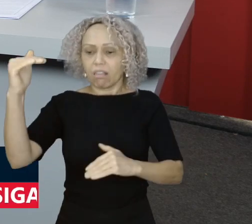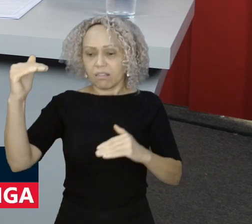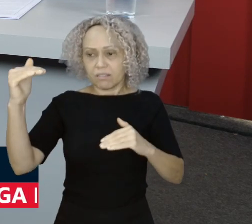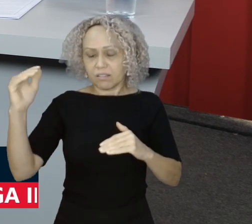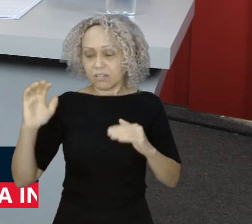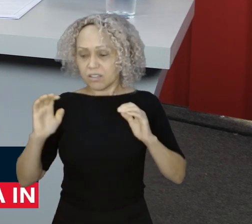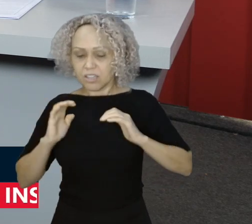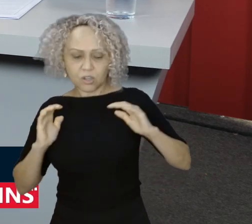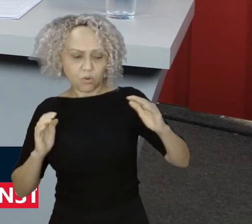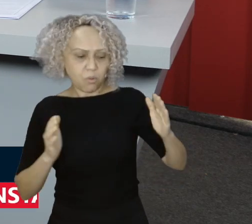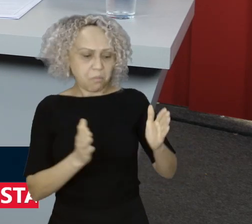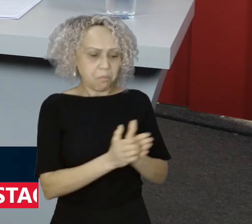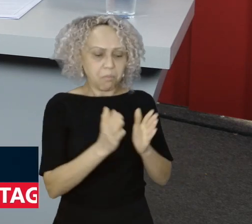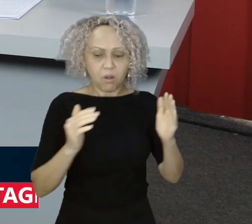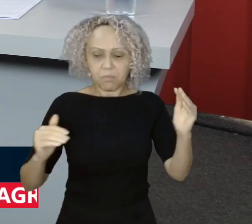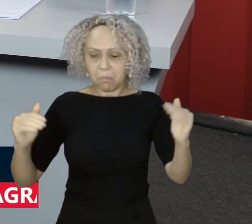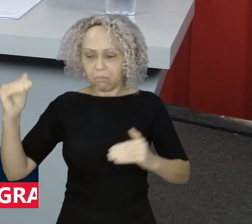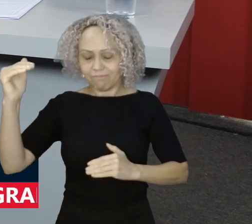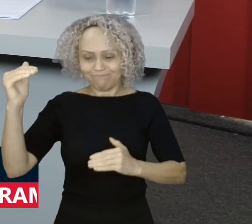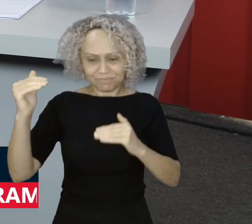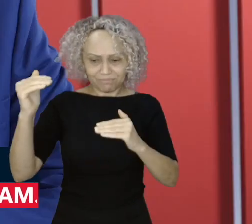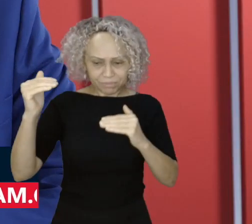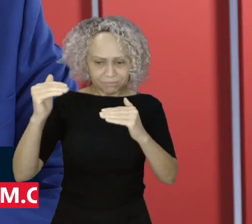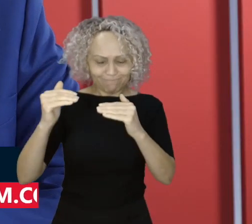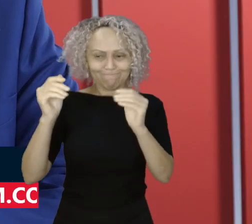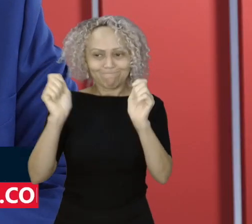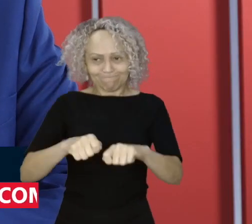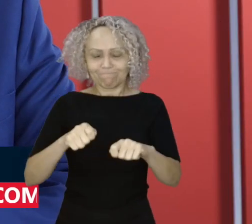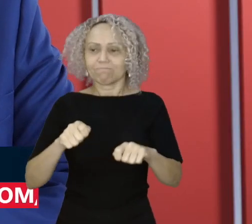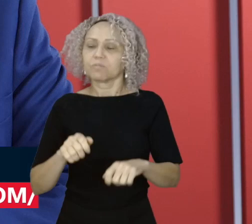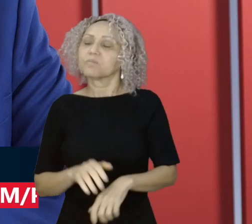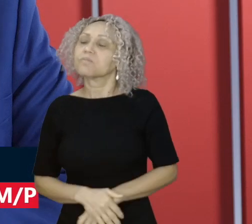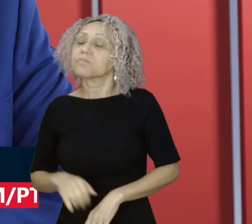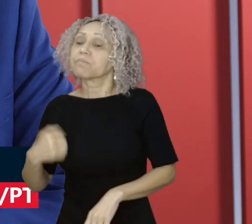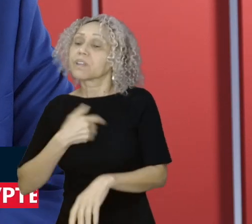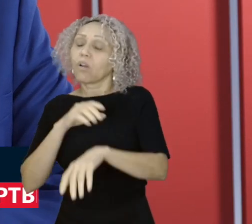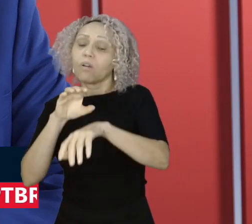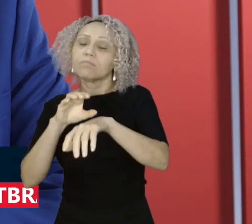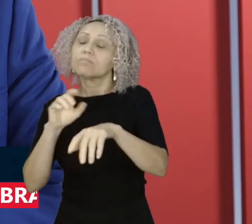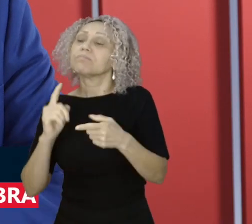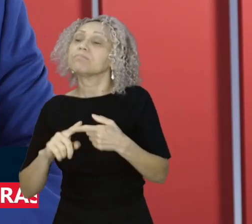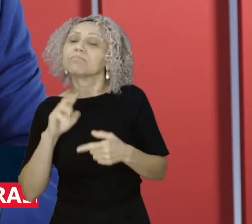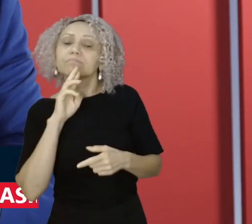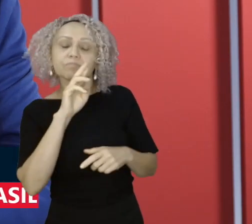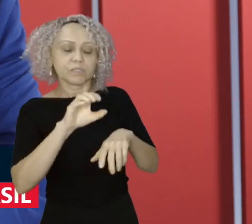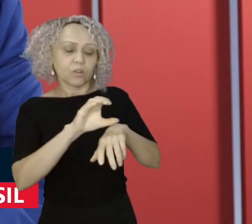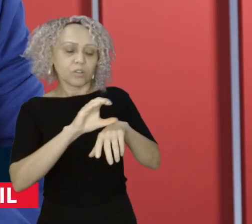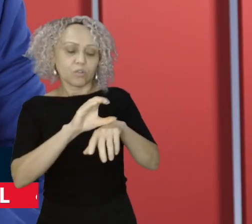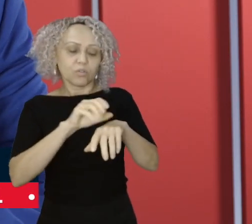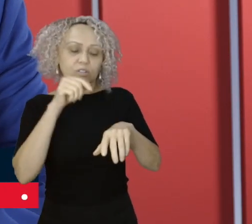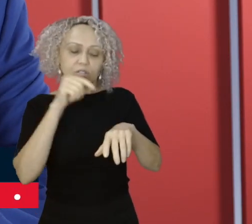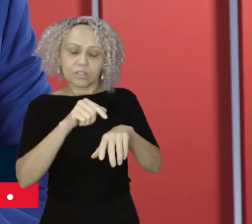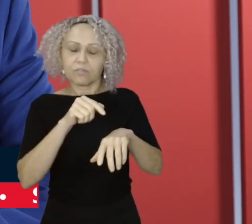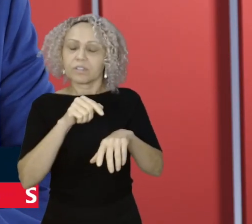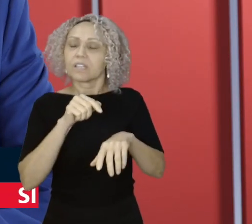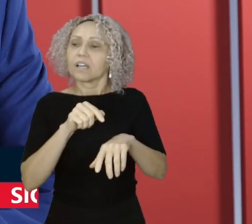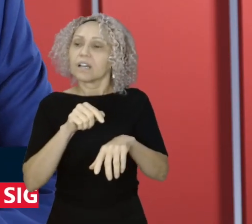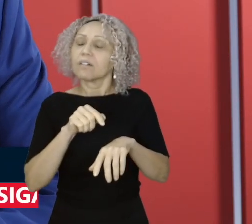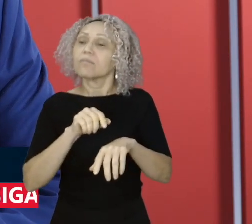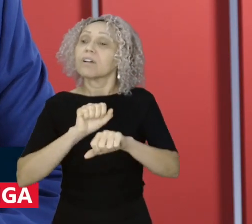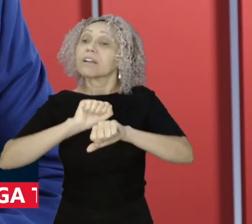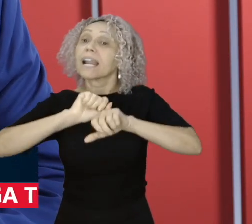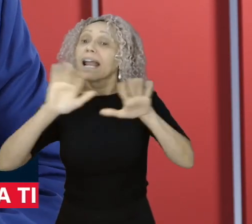esses direitos? A nossa Constituição Federal, ela diz com muita clareza que o Estado ele tem que ser garantidor daquilo